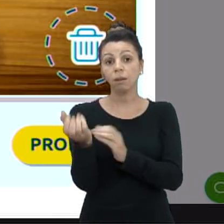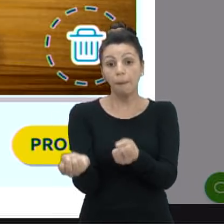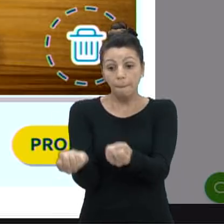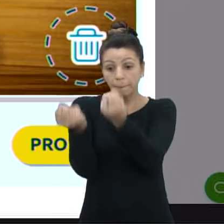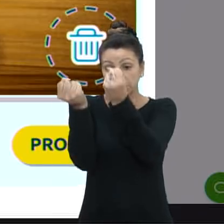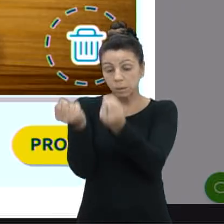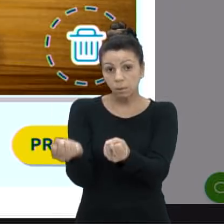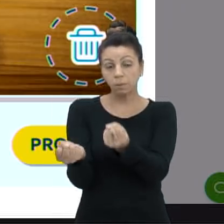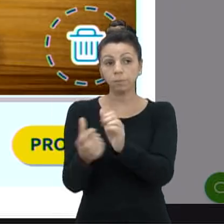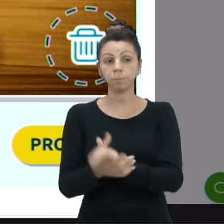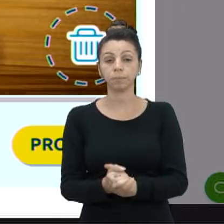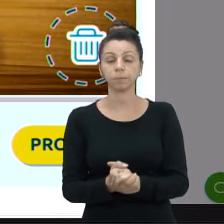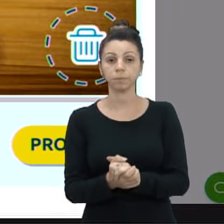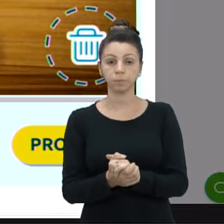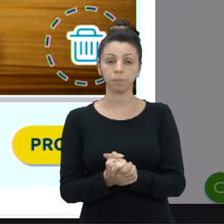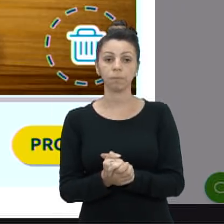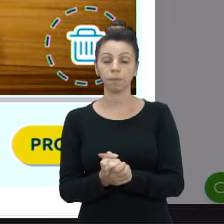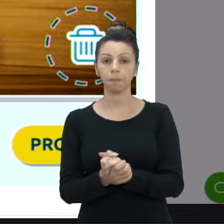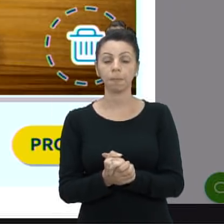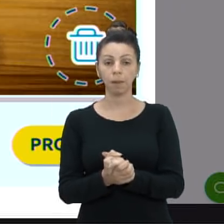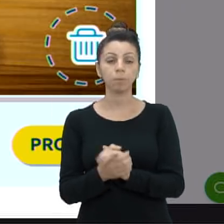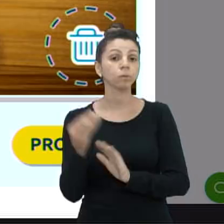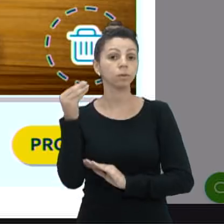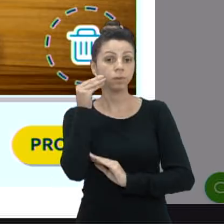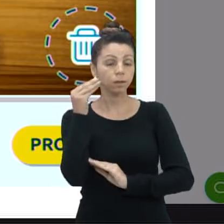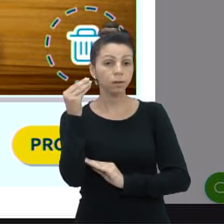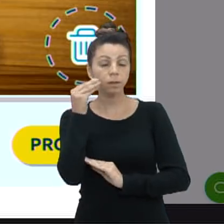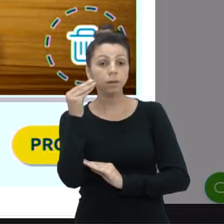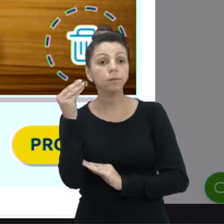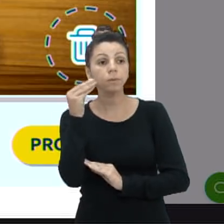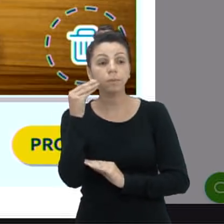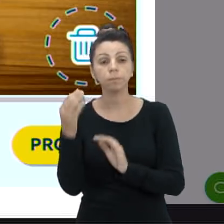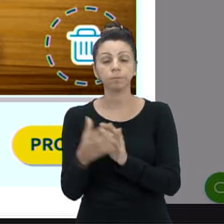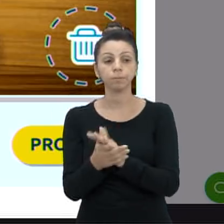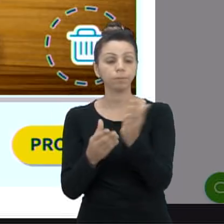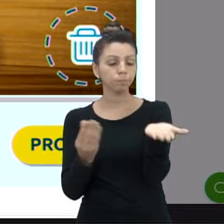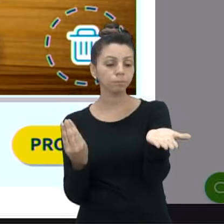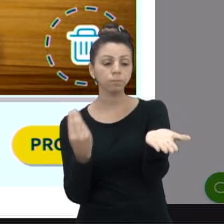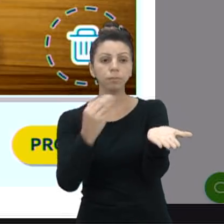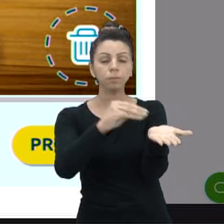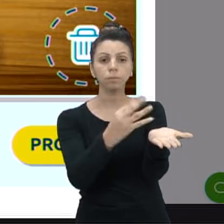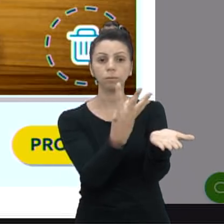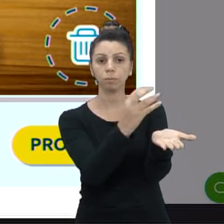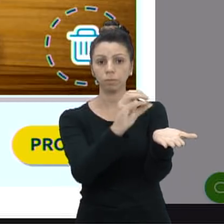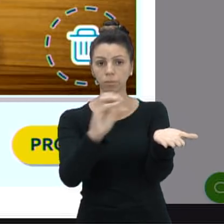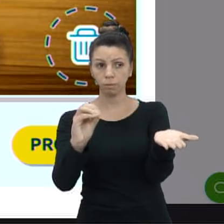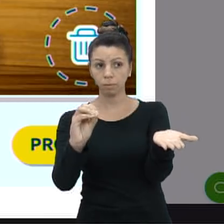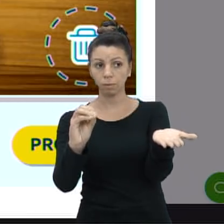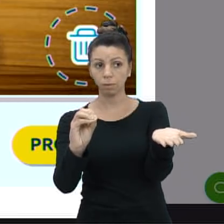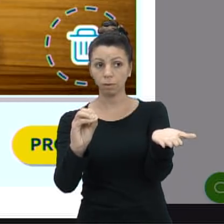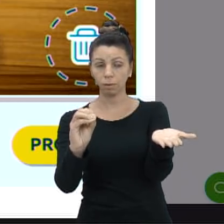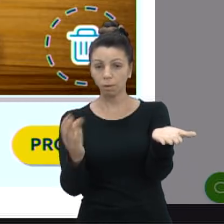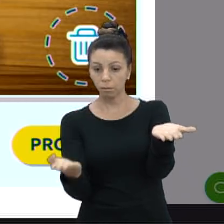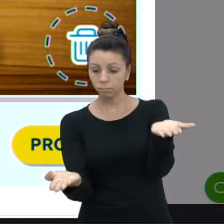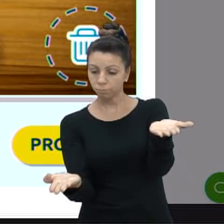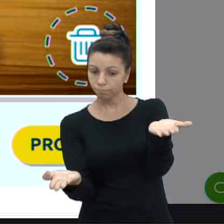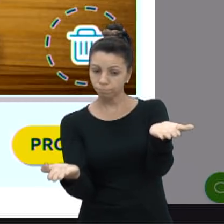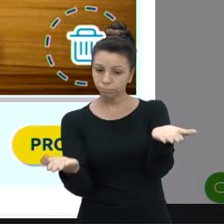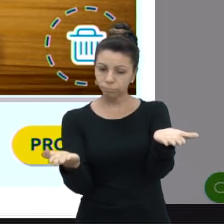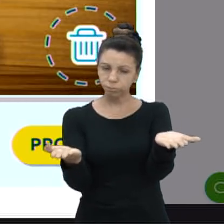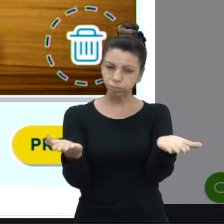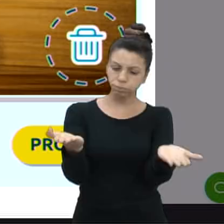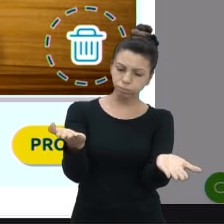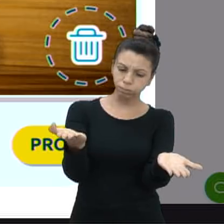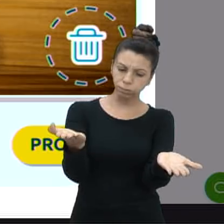podem ir por tentativa e erro. Vocês podem pegar e tentar ali com 400. Opa, ele diminuiu um pouco em